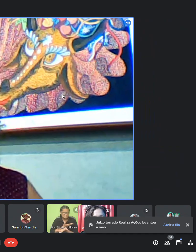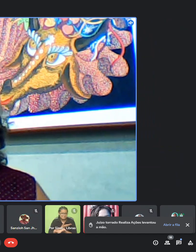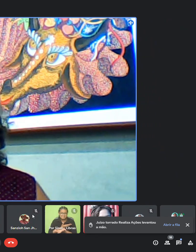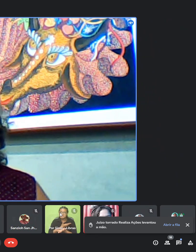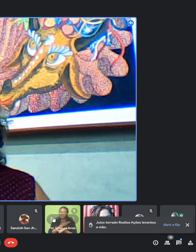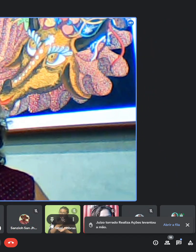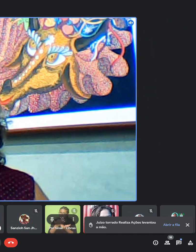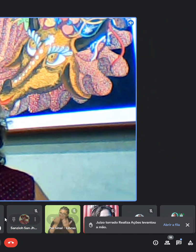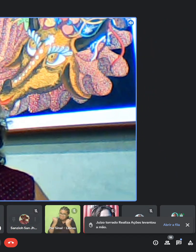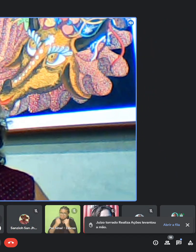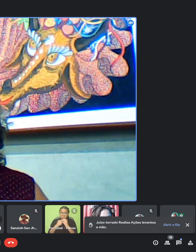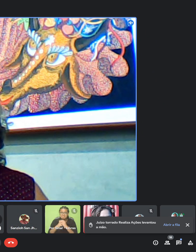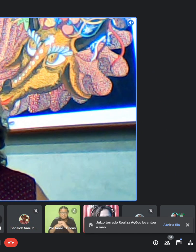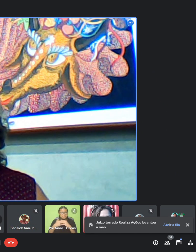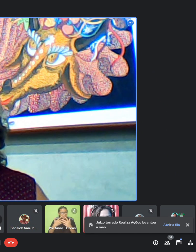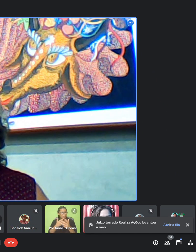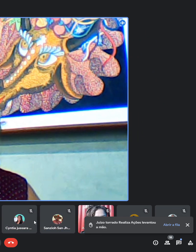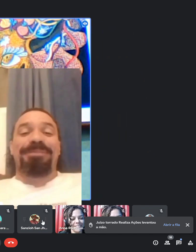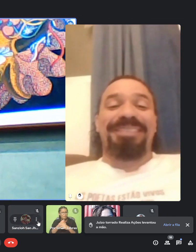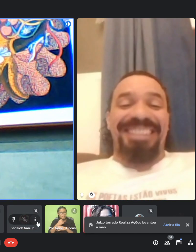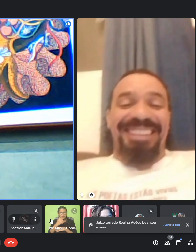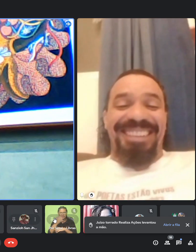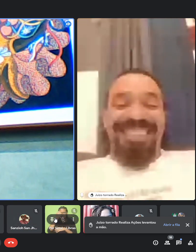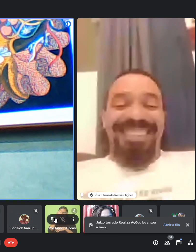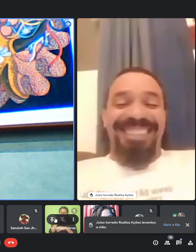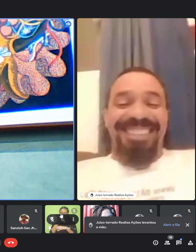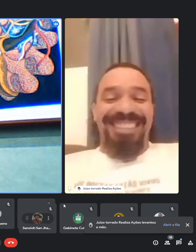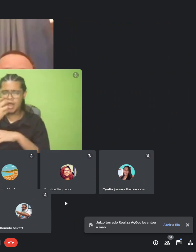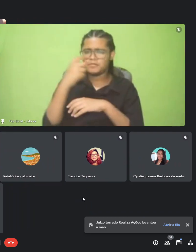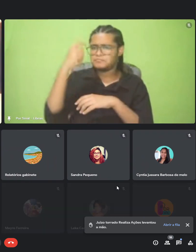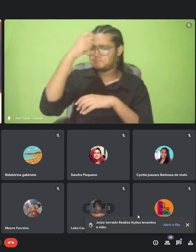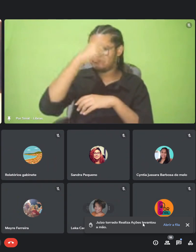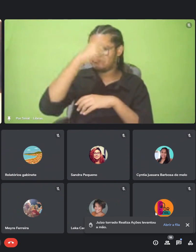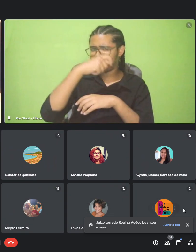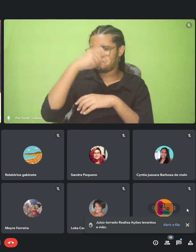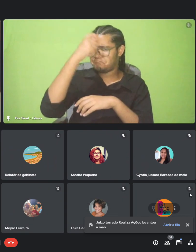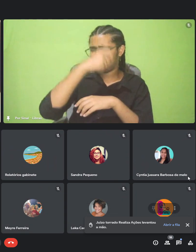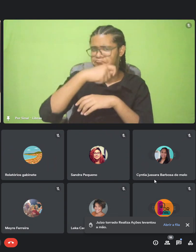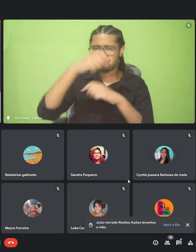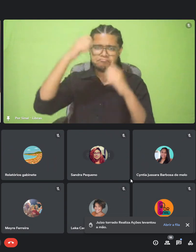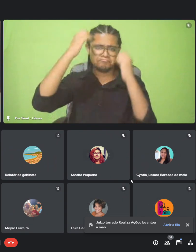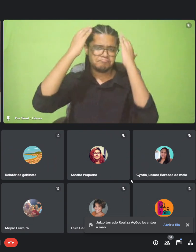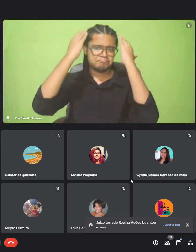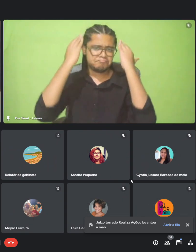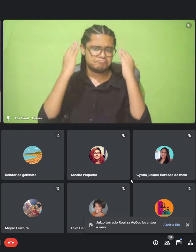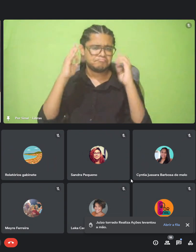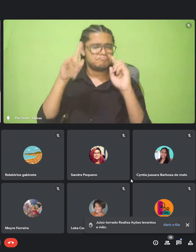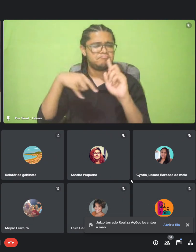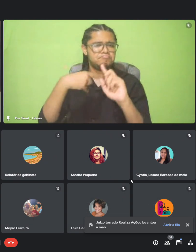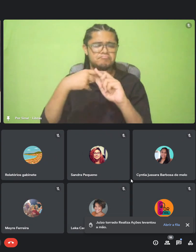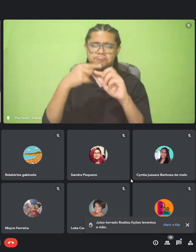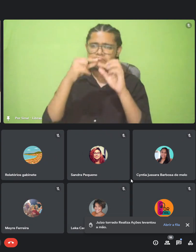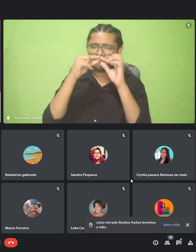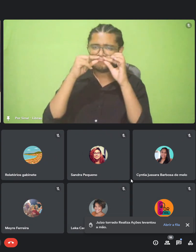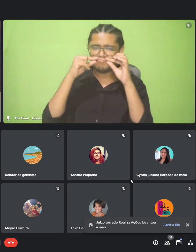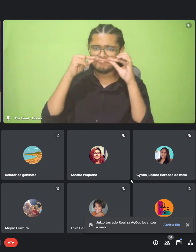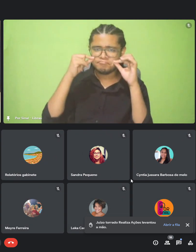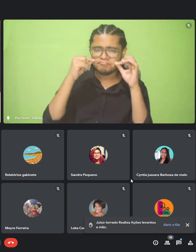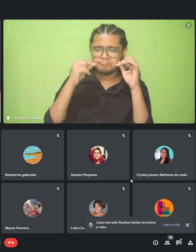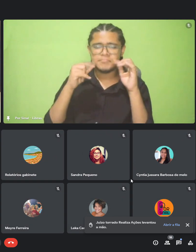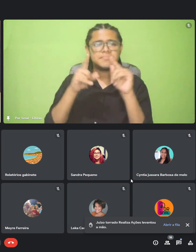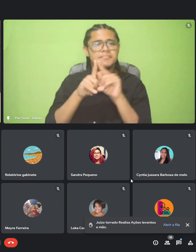sério, cabelo penteado, todo trabalhando, cabelinho lambido, com seu bigode. Ela está dizendo que botou até